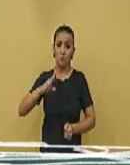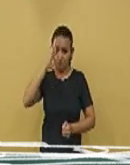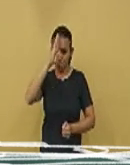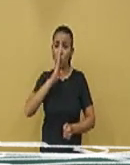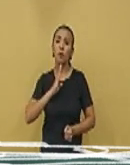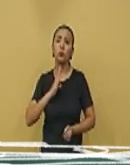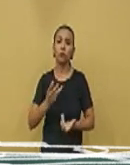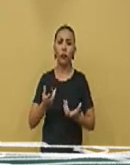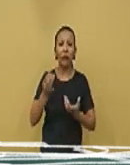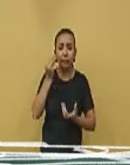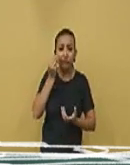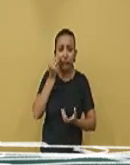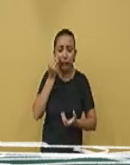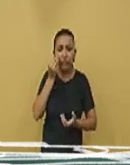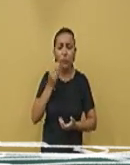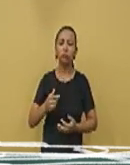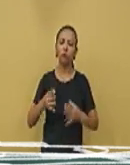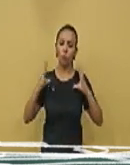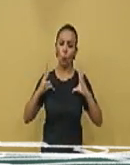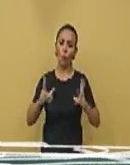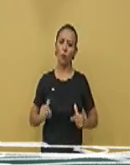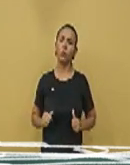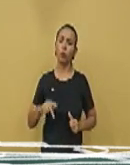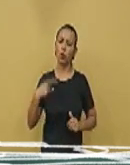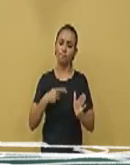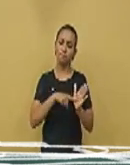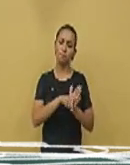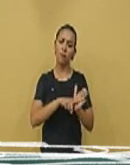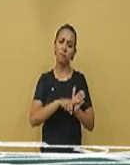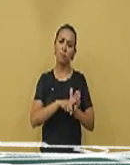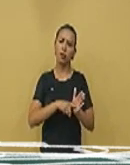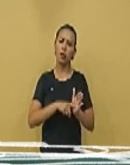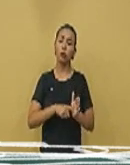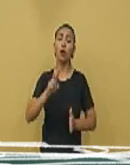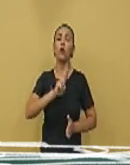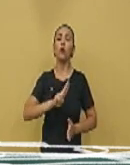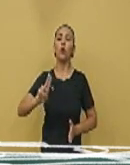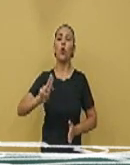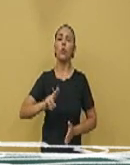integridade dos nossos dados, das nossas pesquisas e o renome da